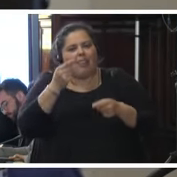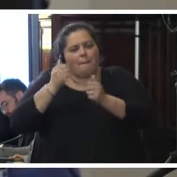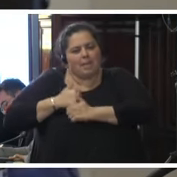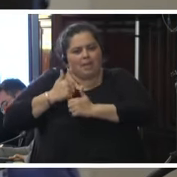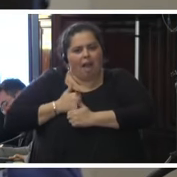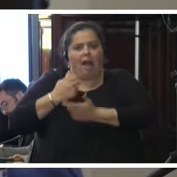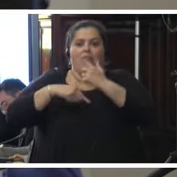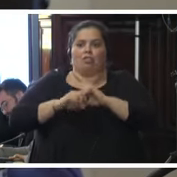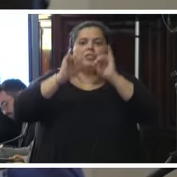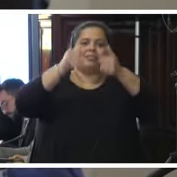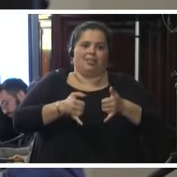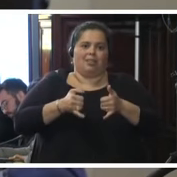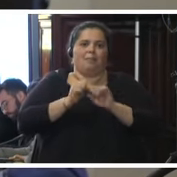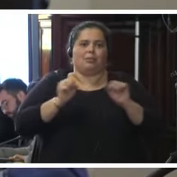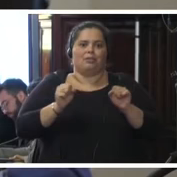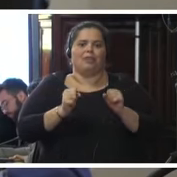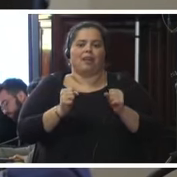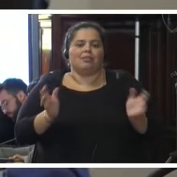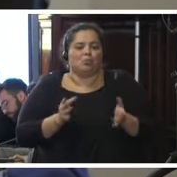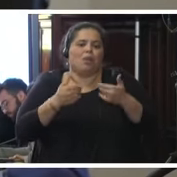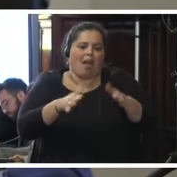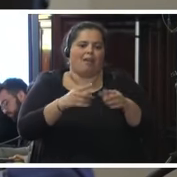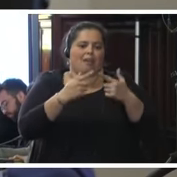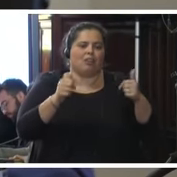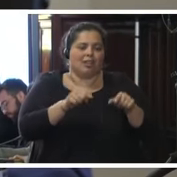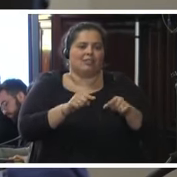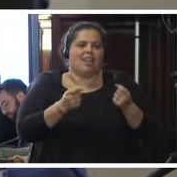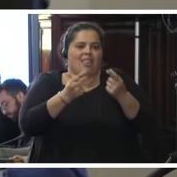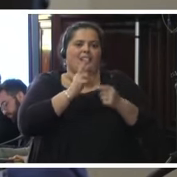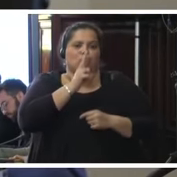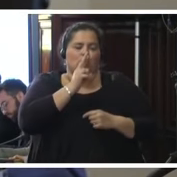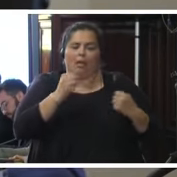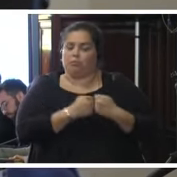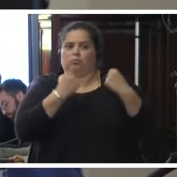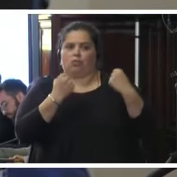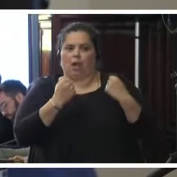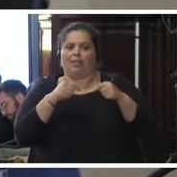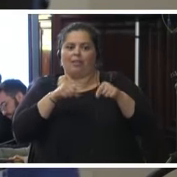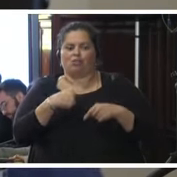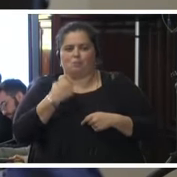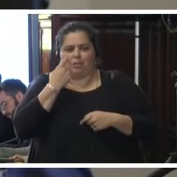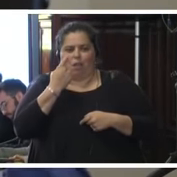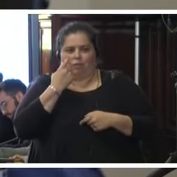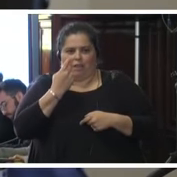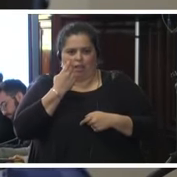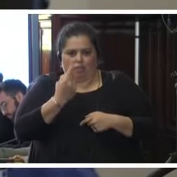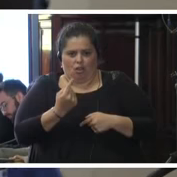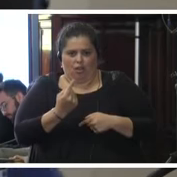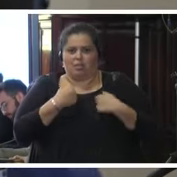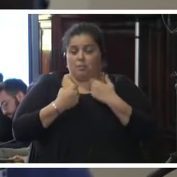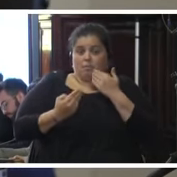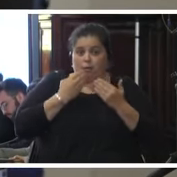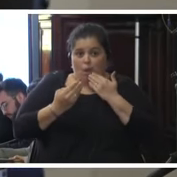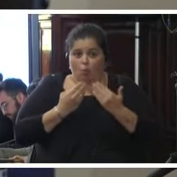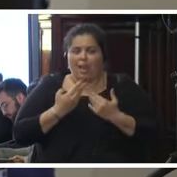resultado extremamente chocante. Então, essas são as minhas observações e perguntas, e gostaria de ouvir do Estado quais as ações